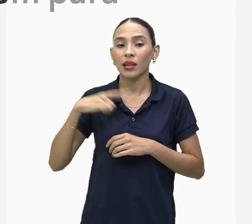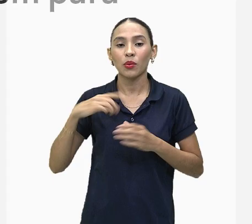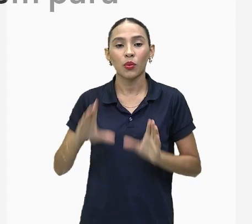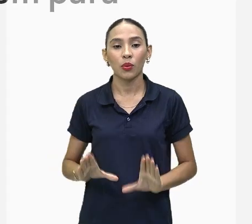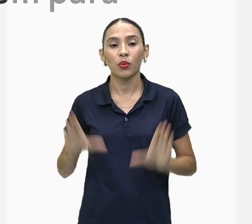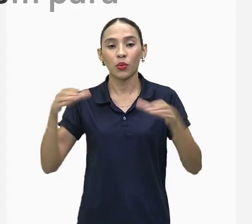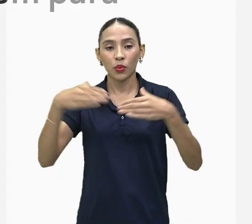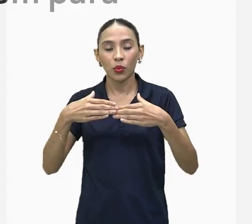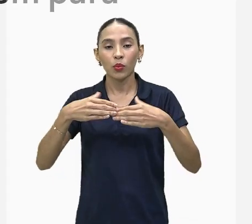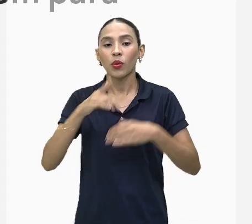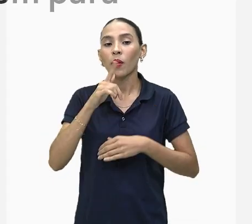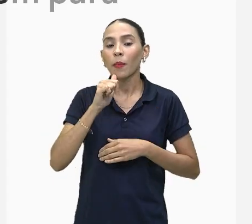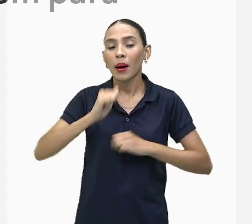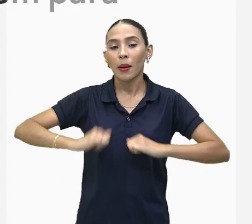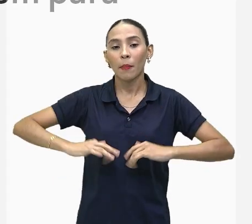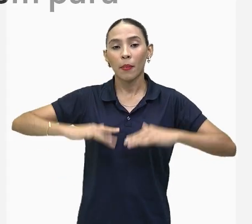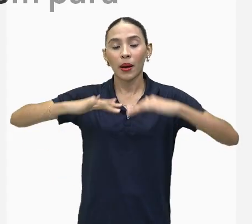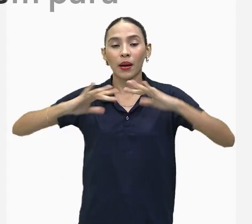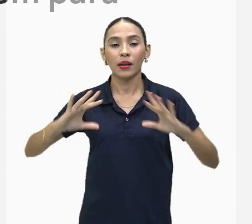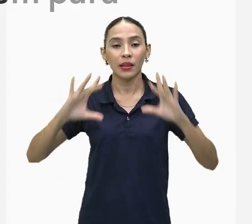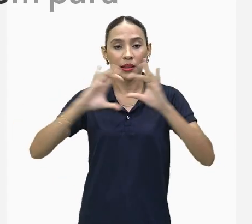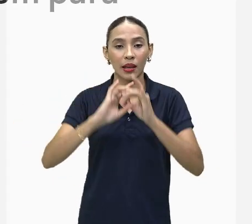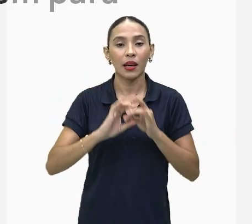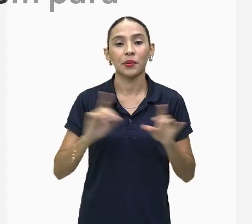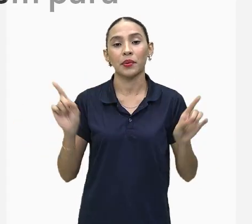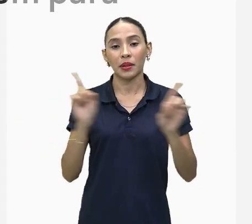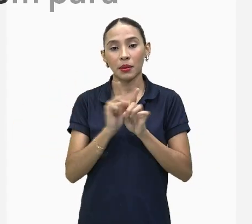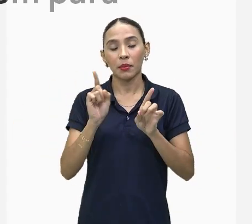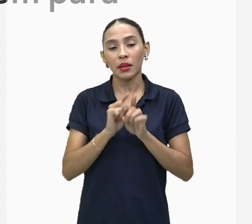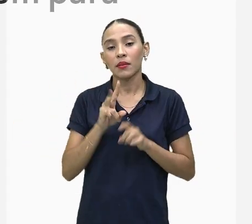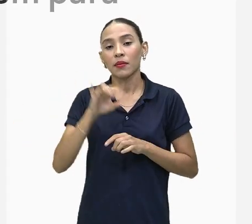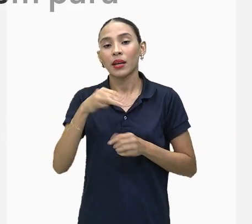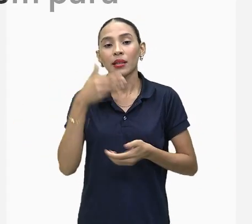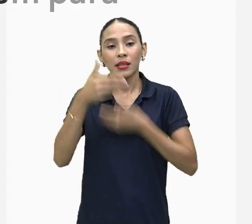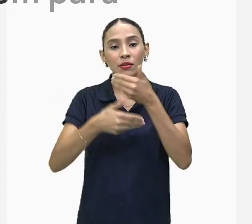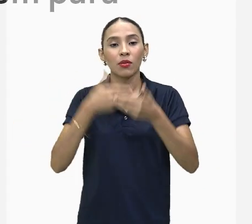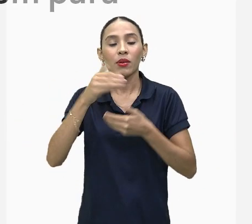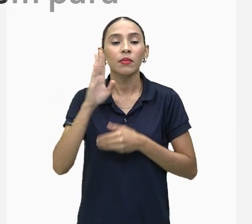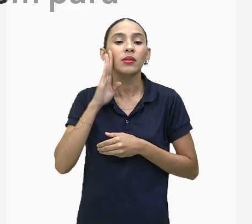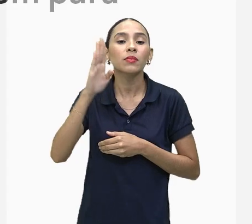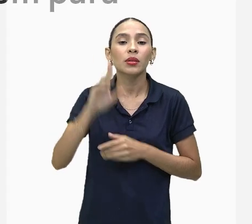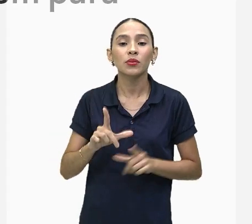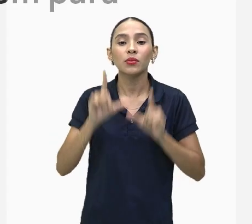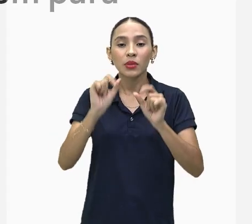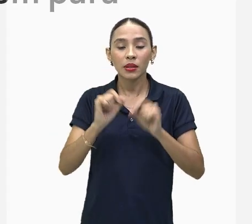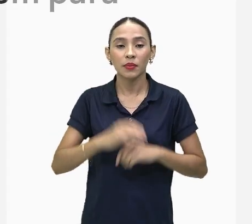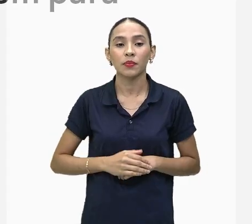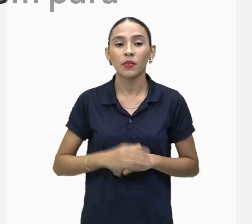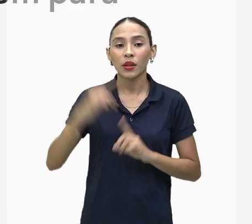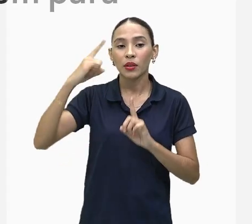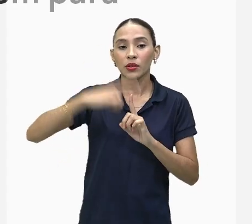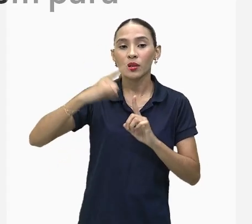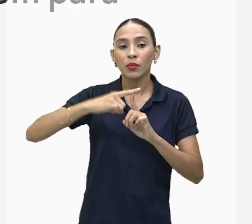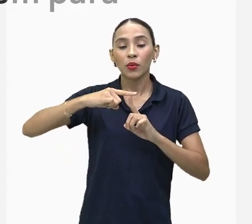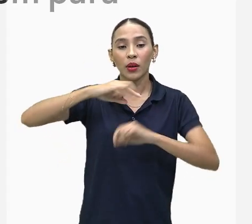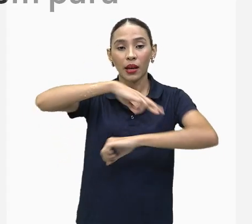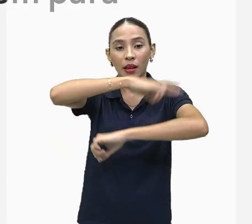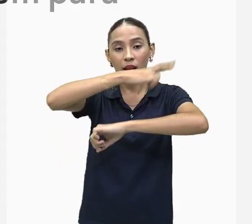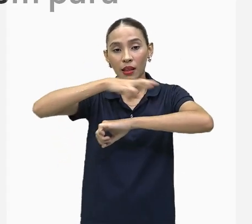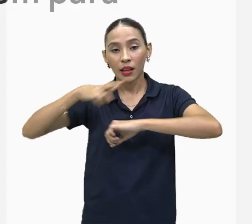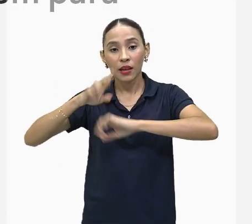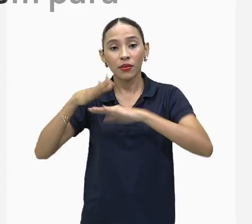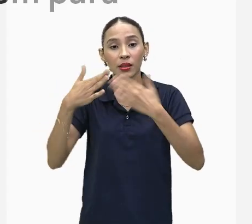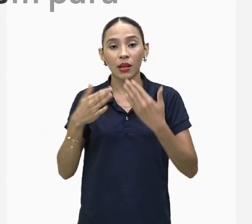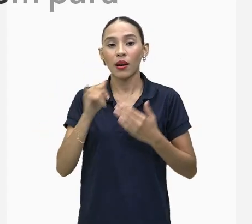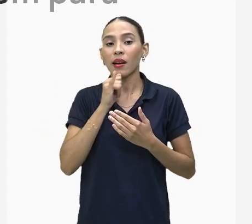conjunto de rios interligados que se desenvolvem sobre essas formas de relevo. Então,